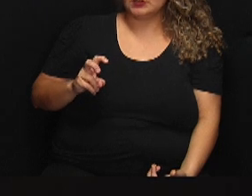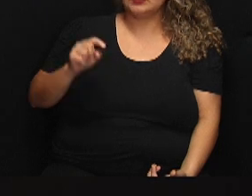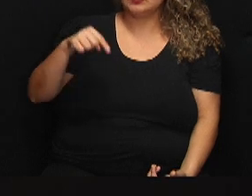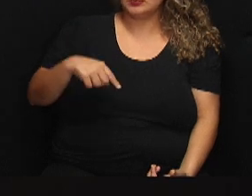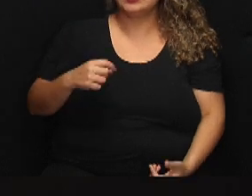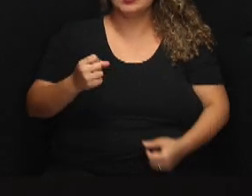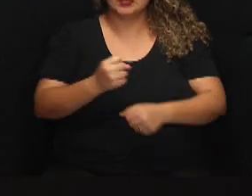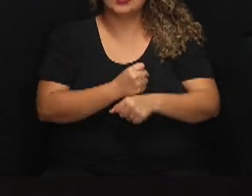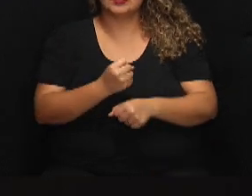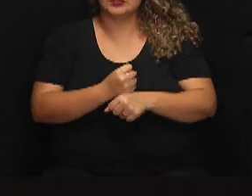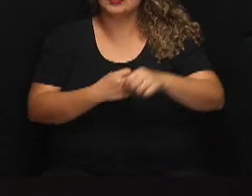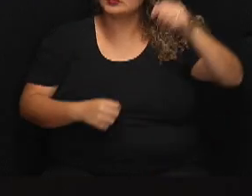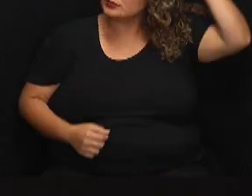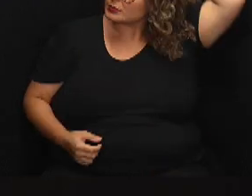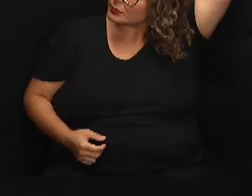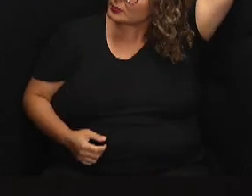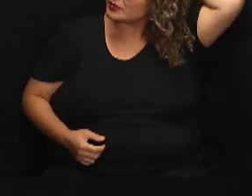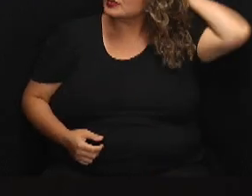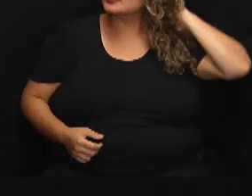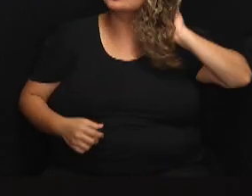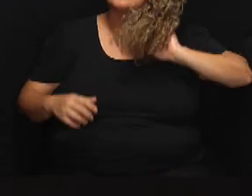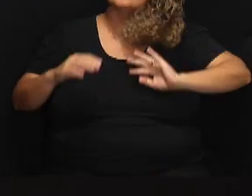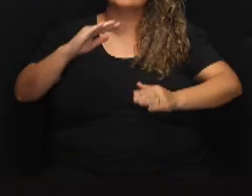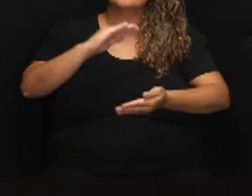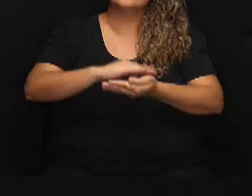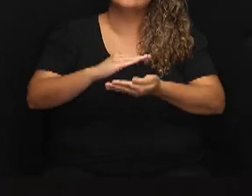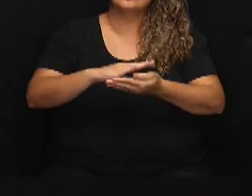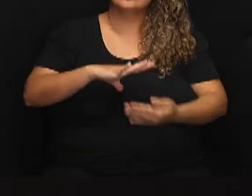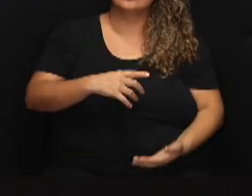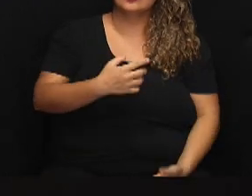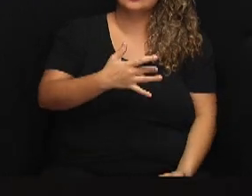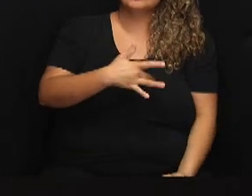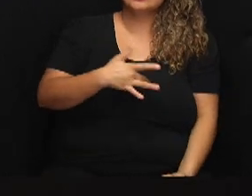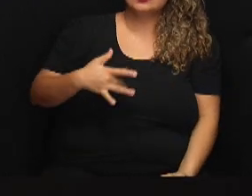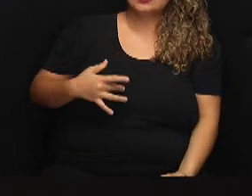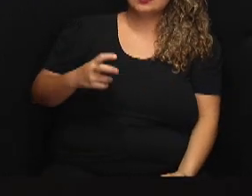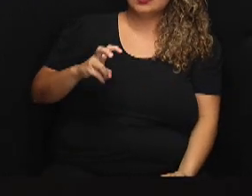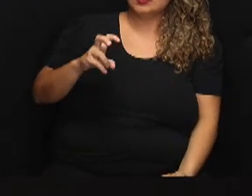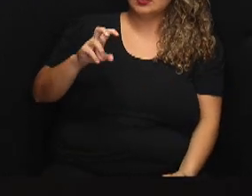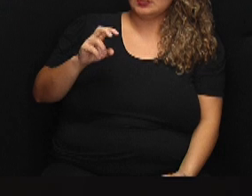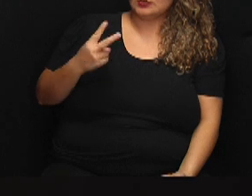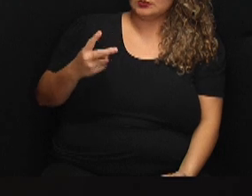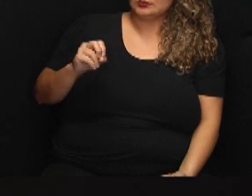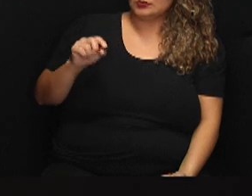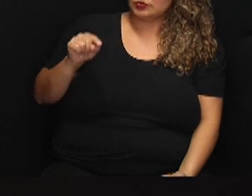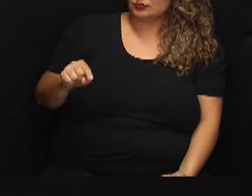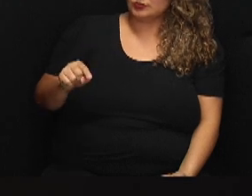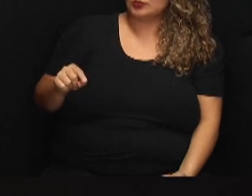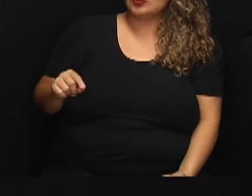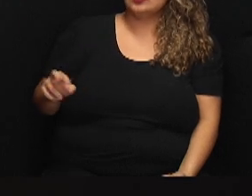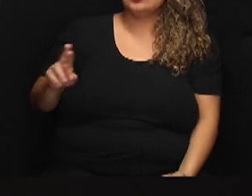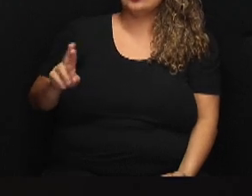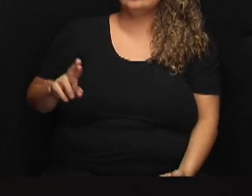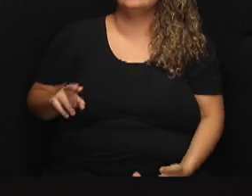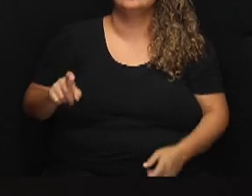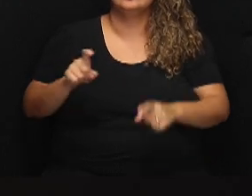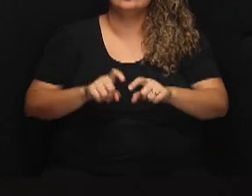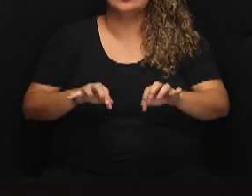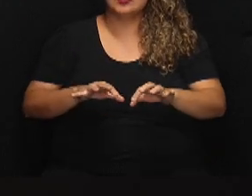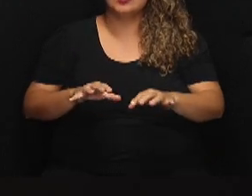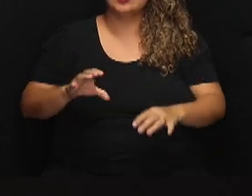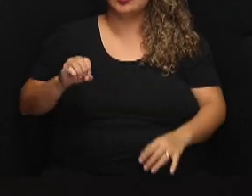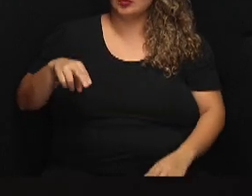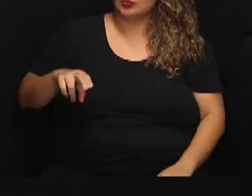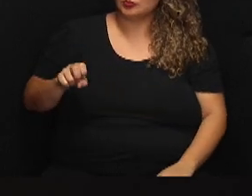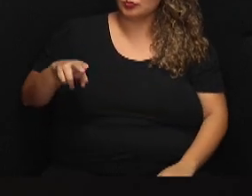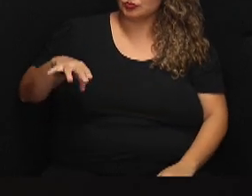ano, para o Fundo Municipal de Saúde, você destinou R$520 mil para a aquisição de materiais permanentes de informática de consumo para os centros de